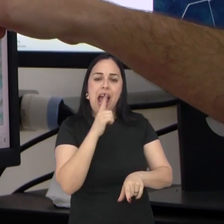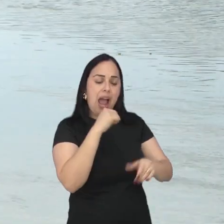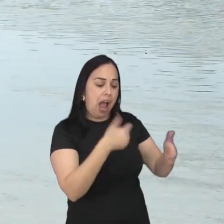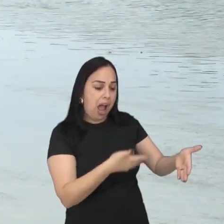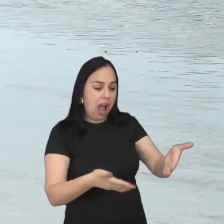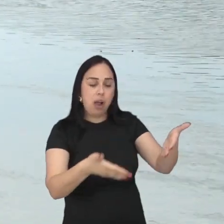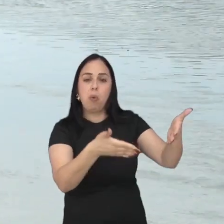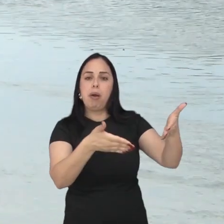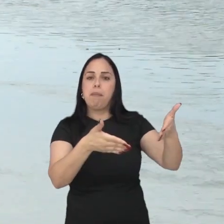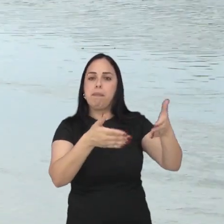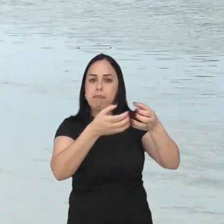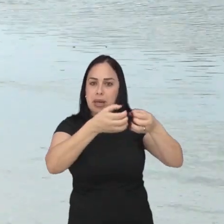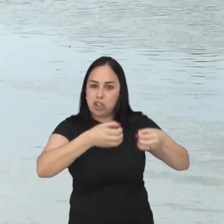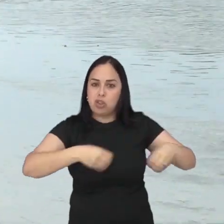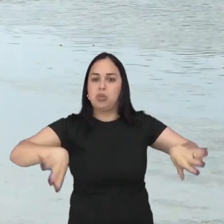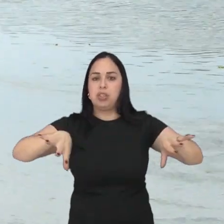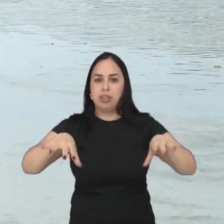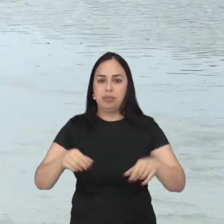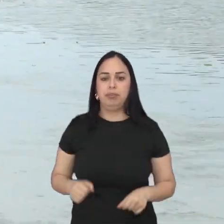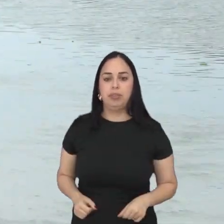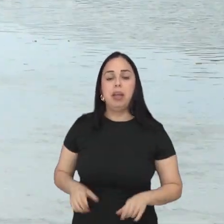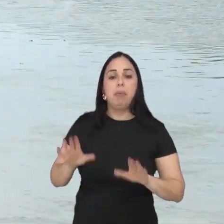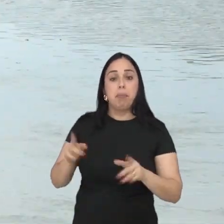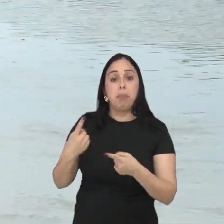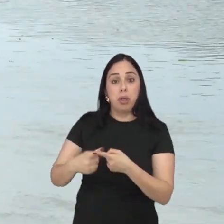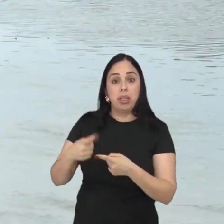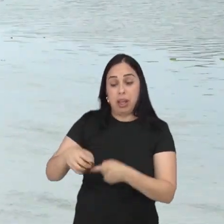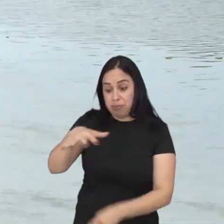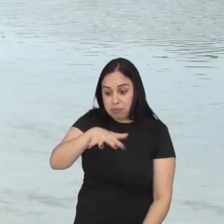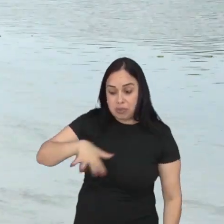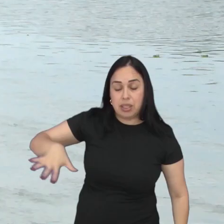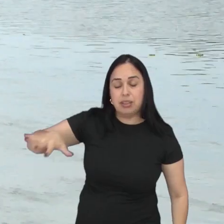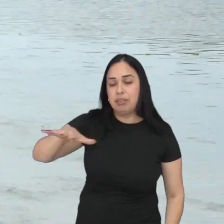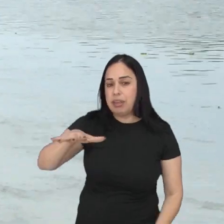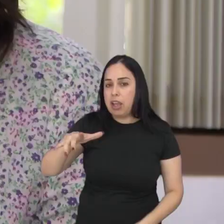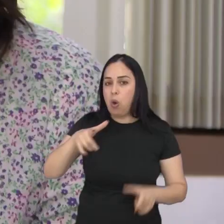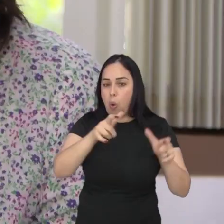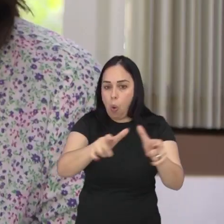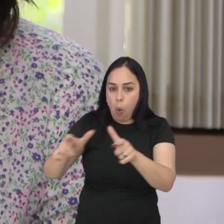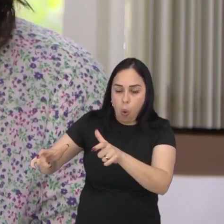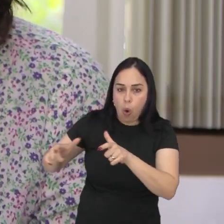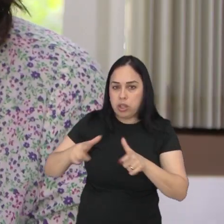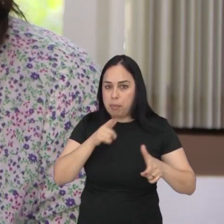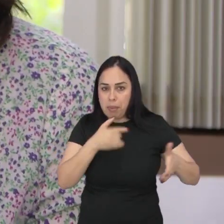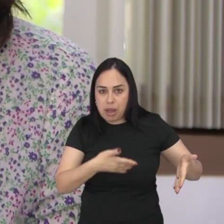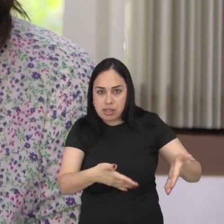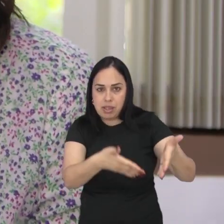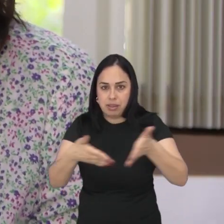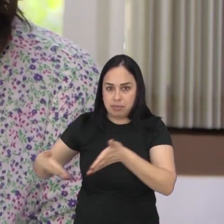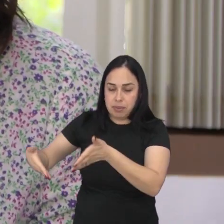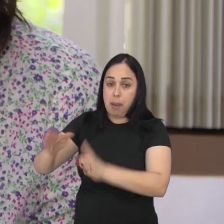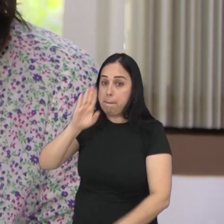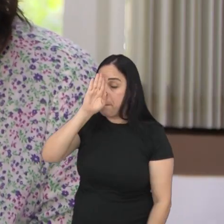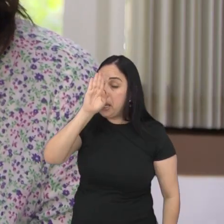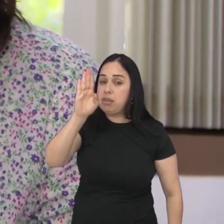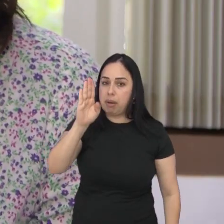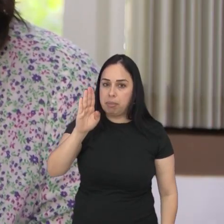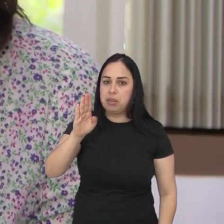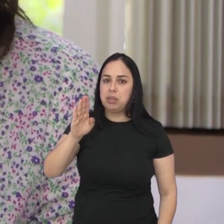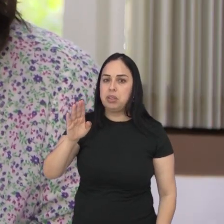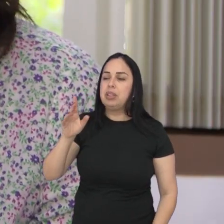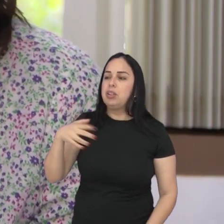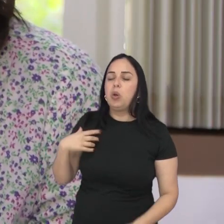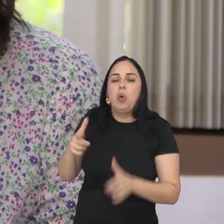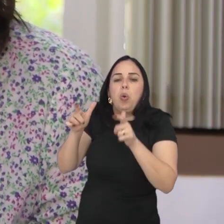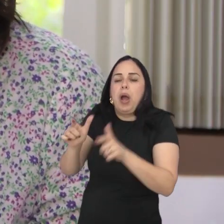hídrica, já que o Cerrado brasileiro é o berço de 8 bacias hidrográficas. Toda cobertura vegetal, principalmente as